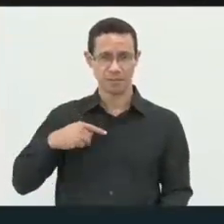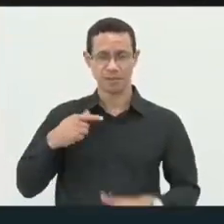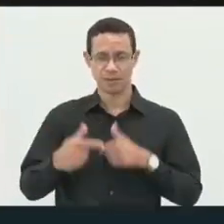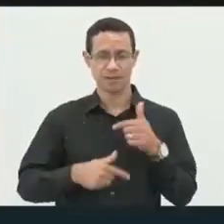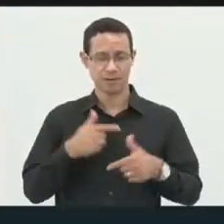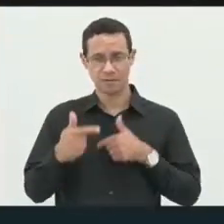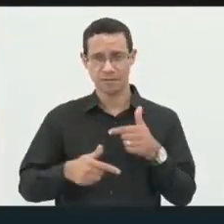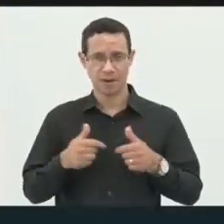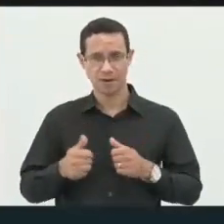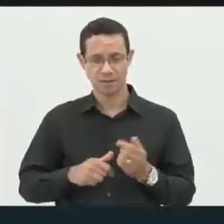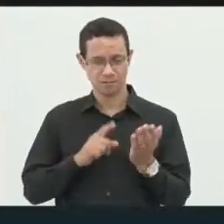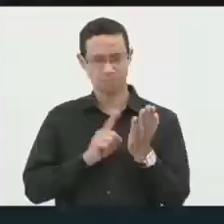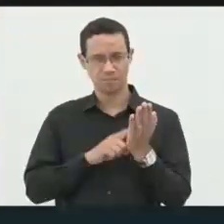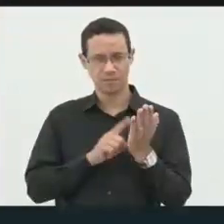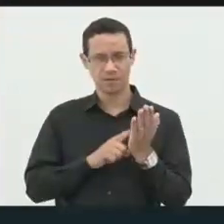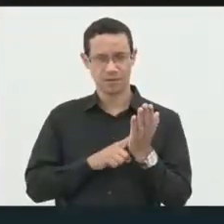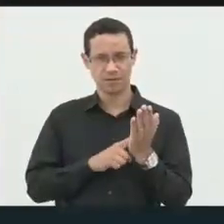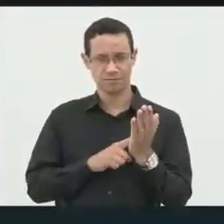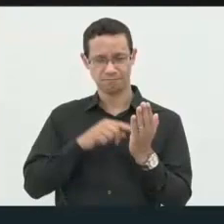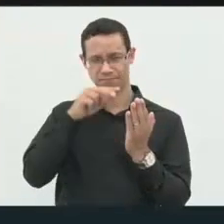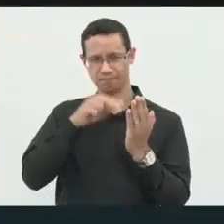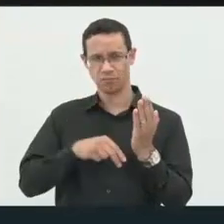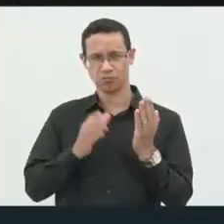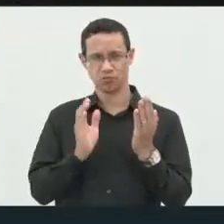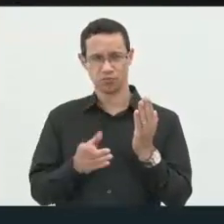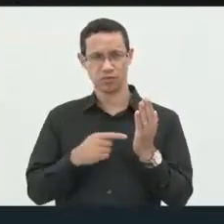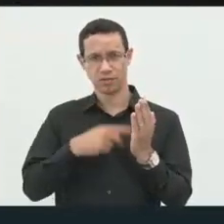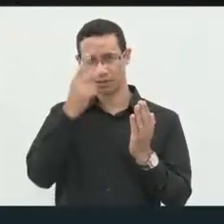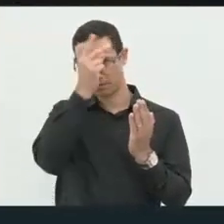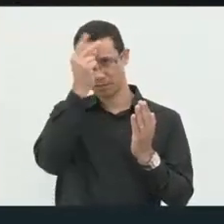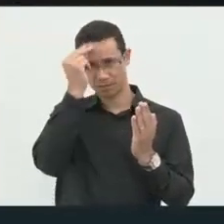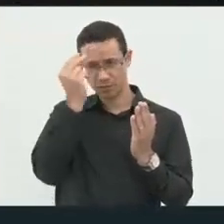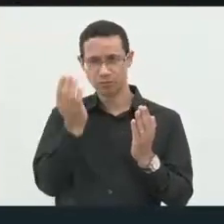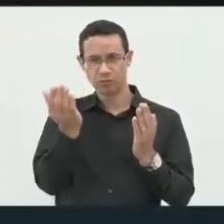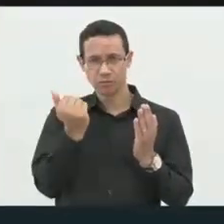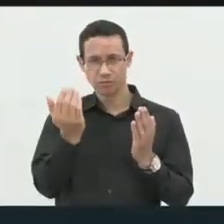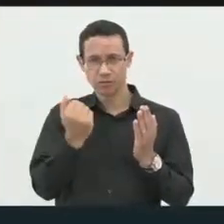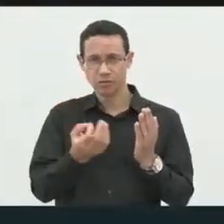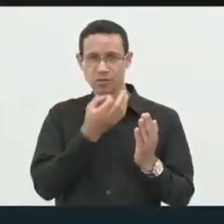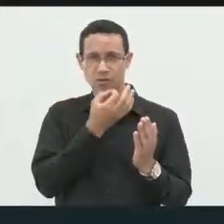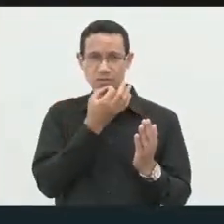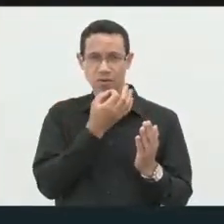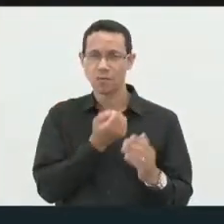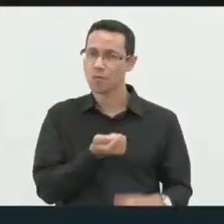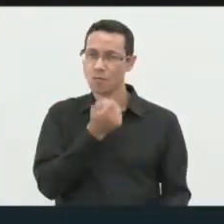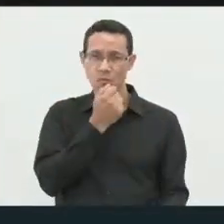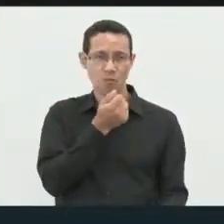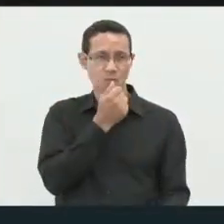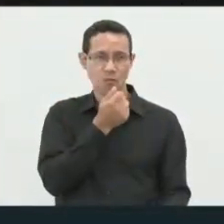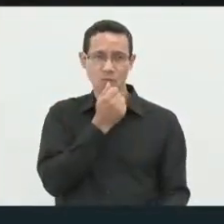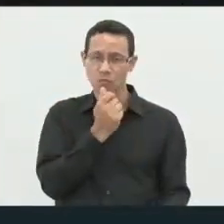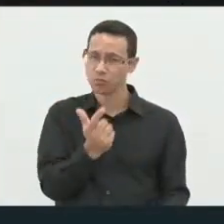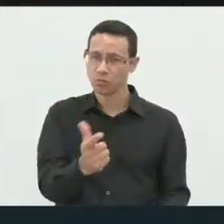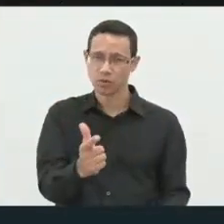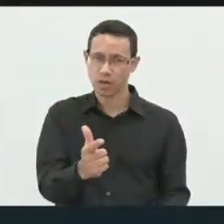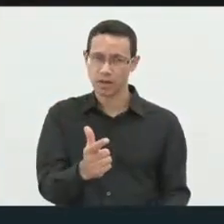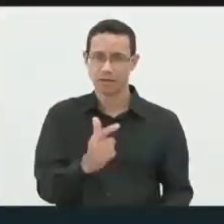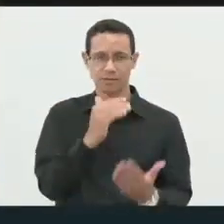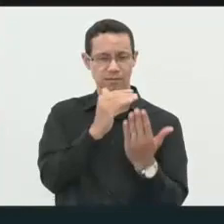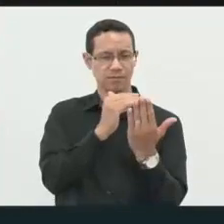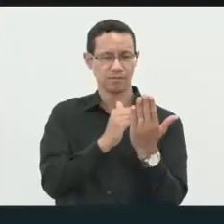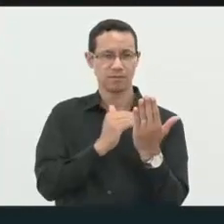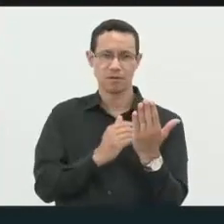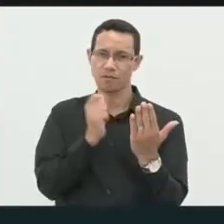pedindo a que a prefeitura se manifestasse não houve a manifestação nem a juntada de cronograma